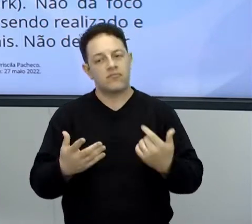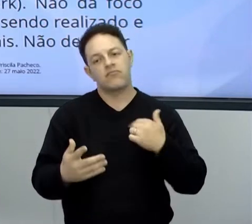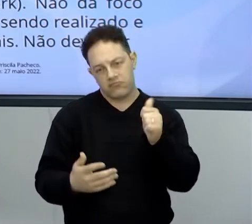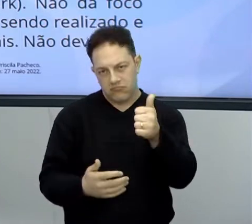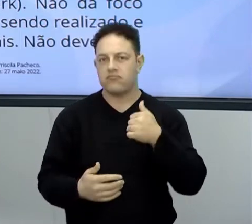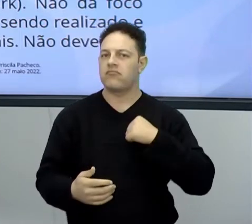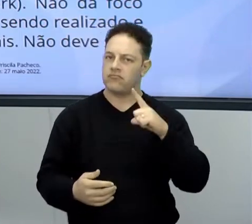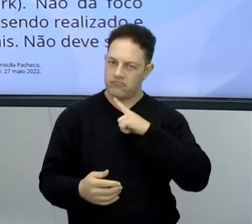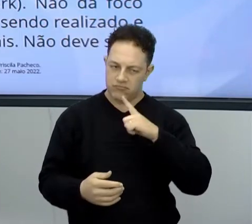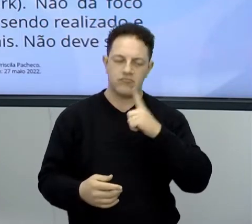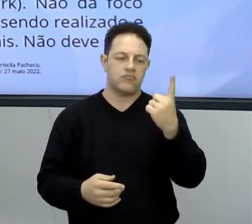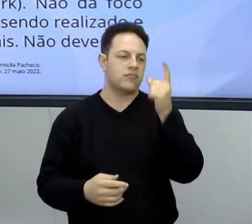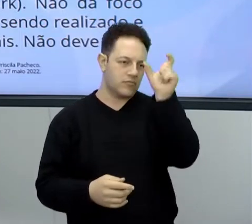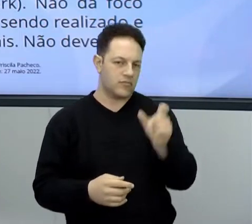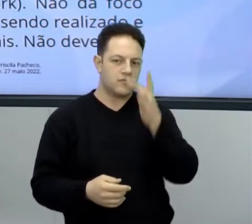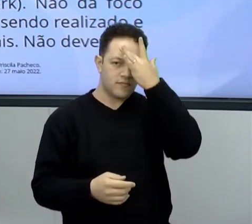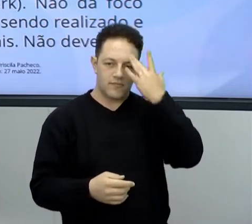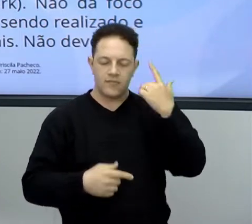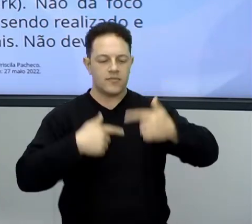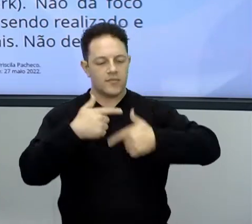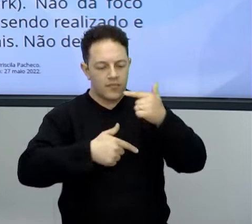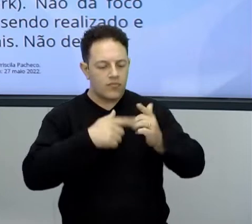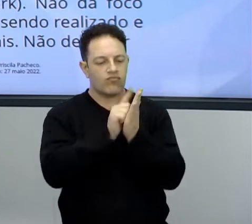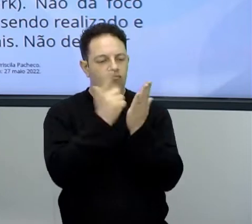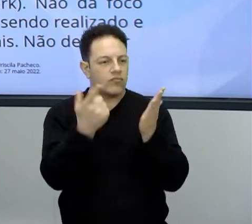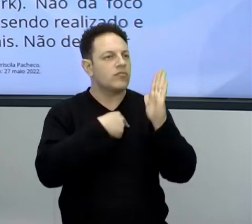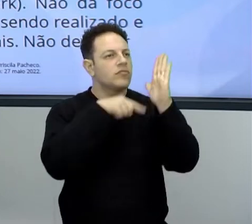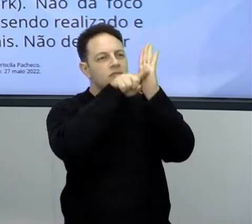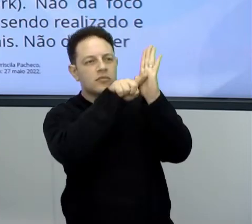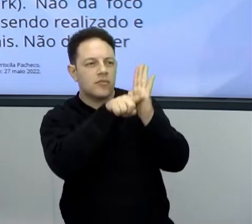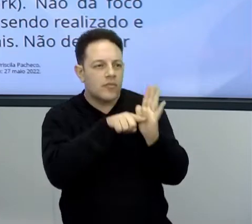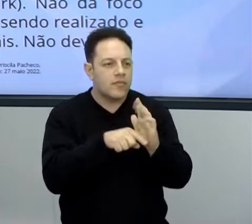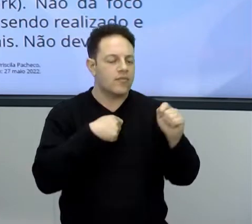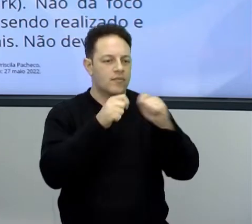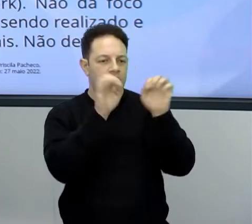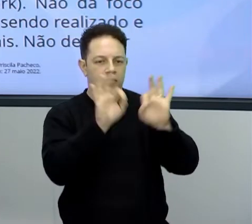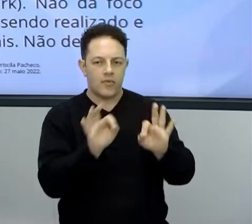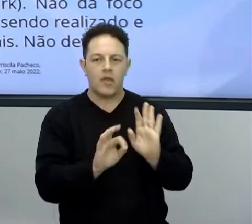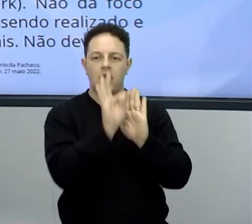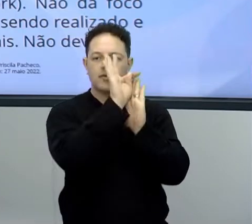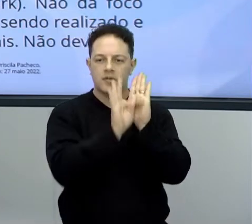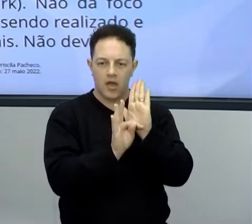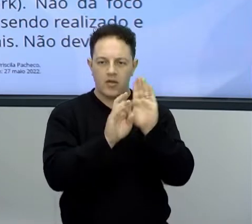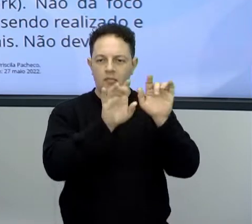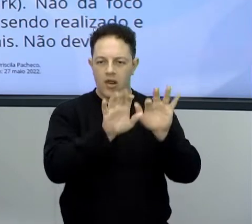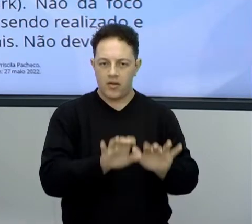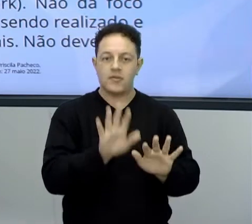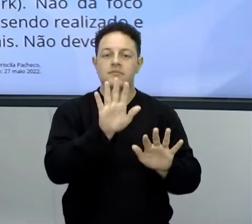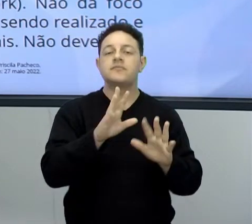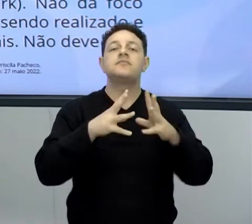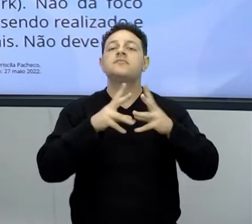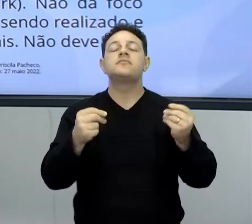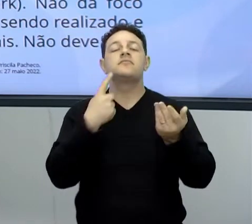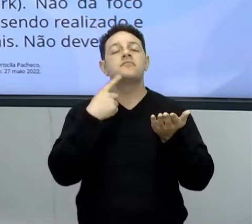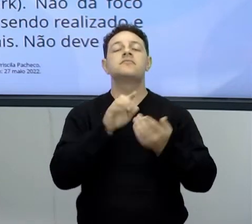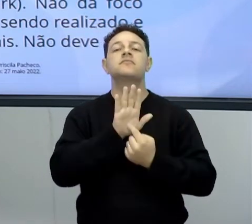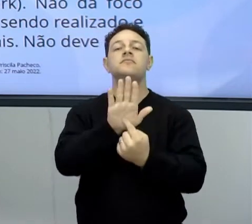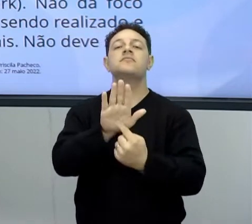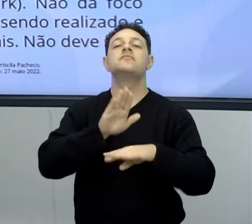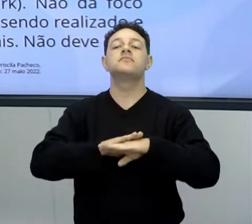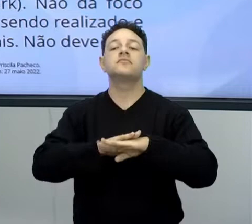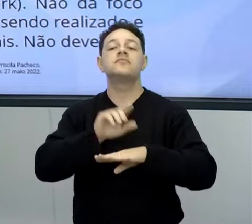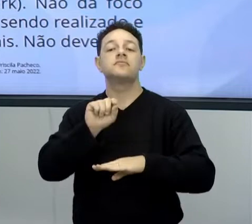aí um jornalista, né, que faz toda a pesquisa, que produz esse texto. Mas essa solução é apresentada por quem?